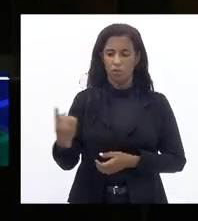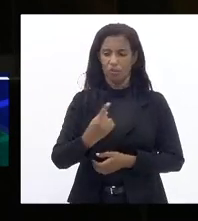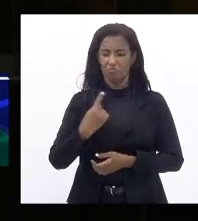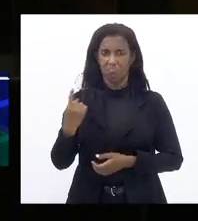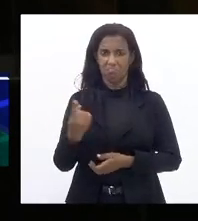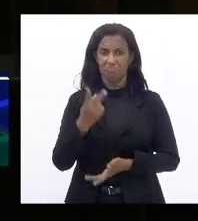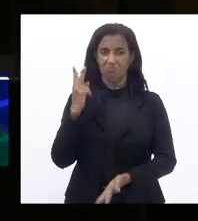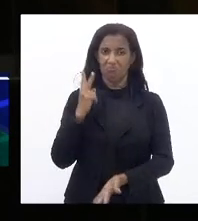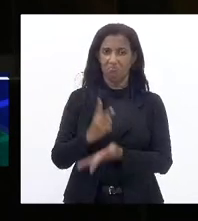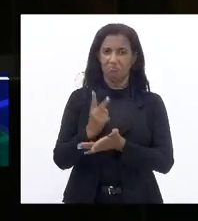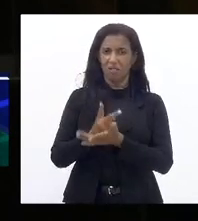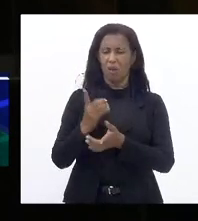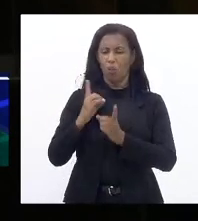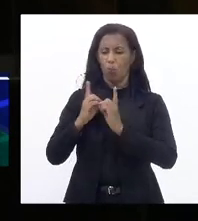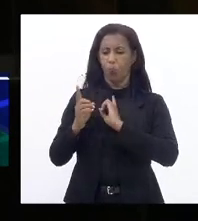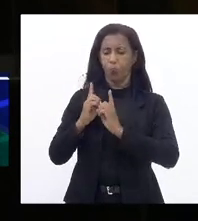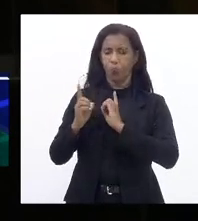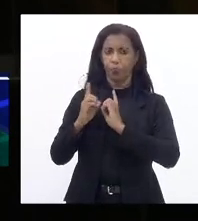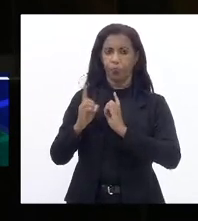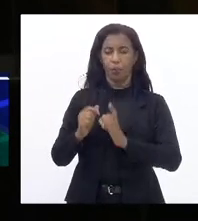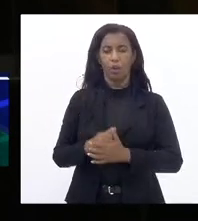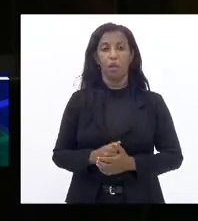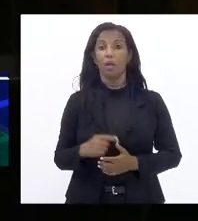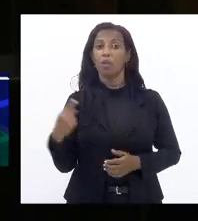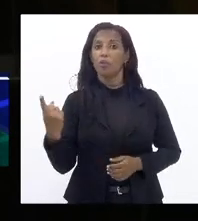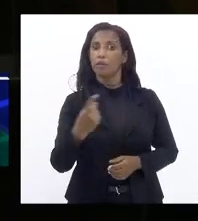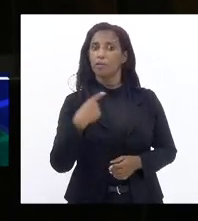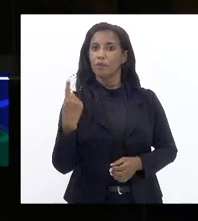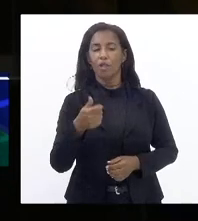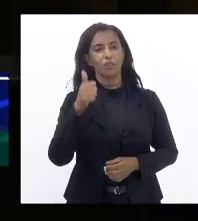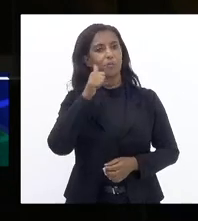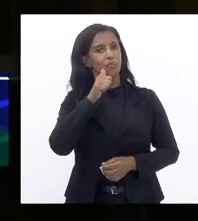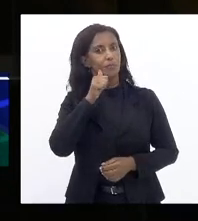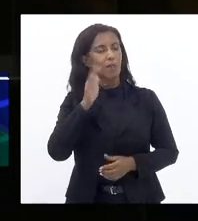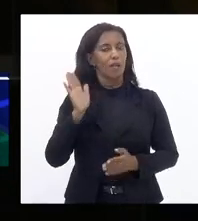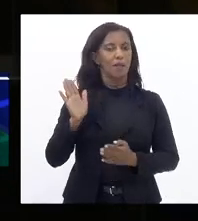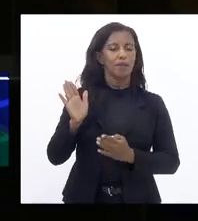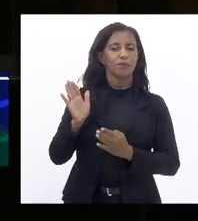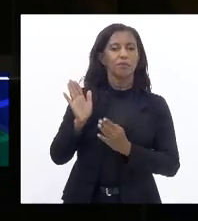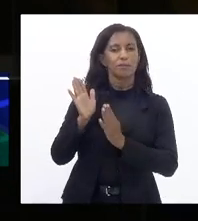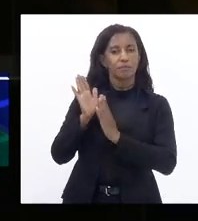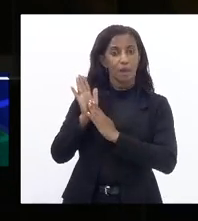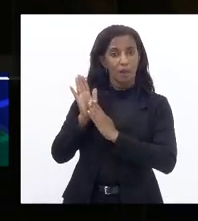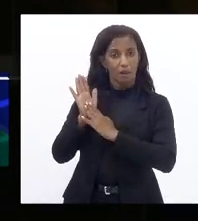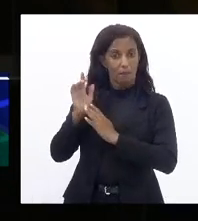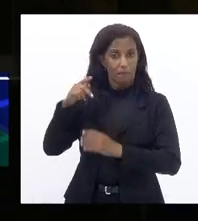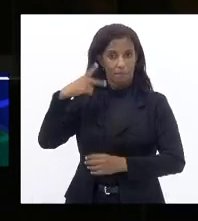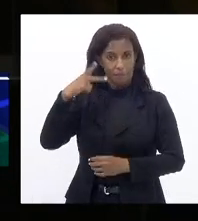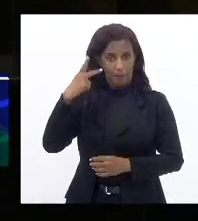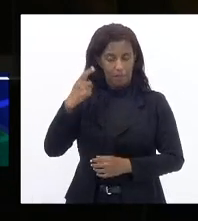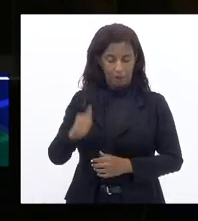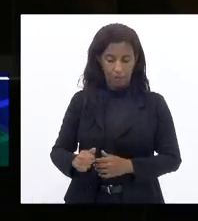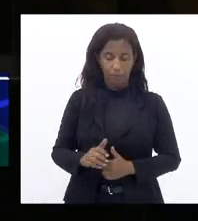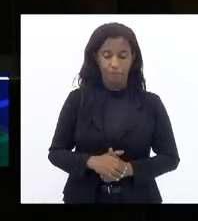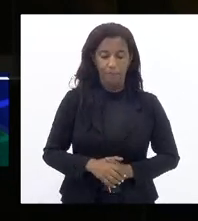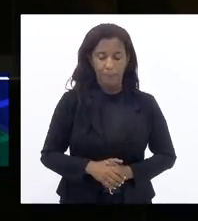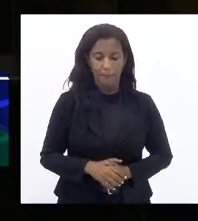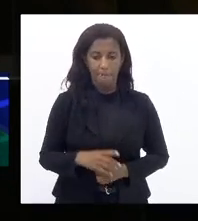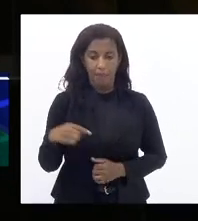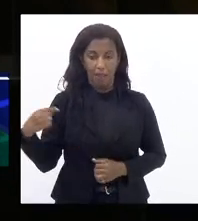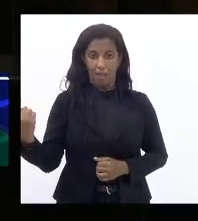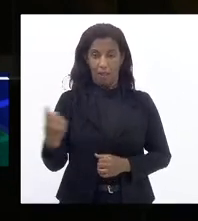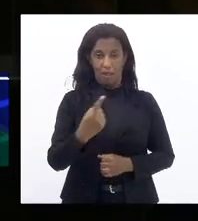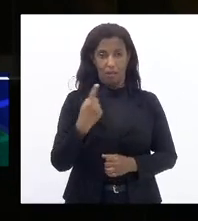estejamos sempre debatendo. Nós, mulheres, no parlamento, é importantíssimo que a